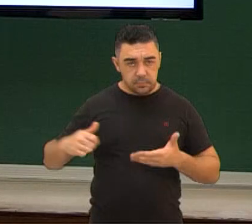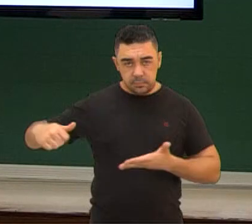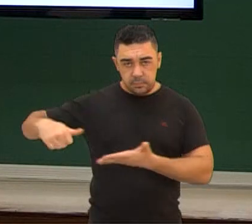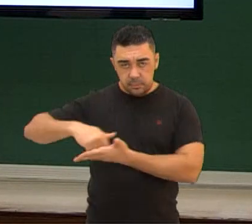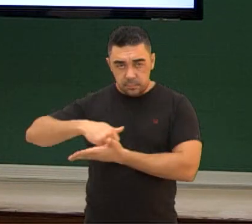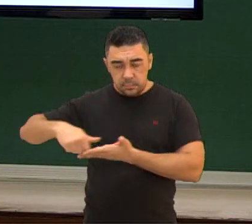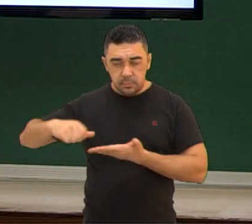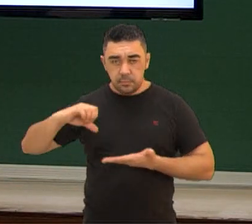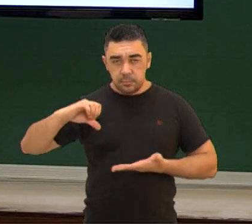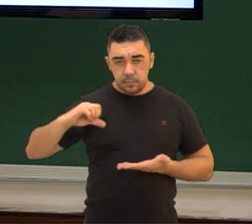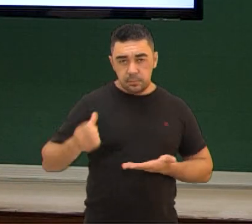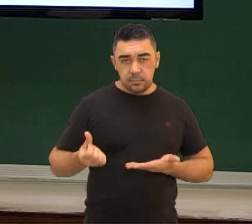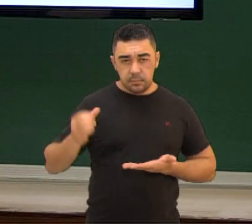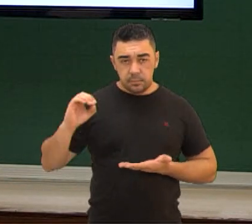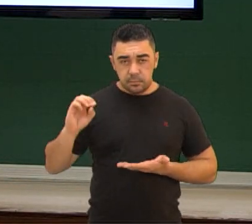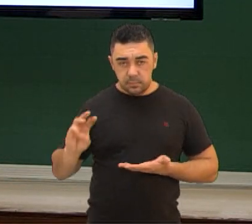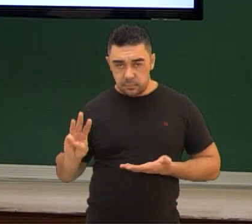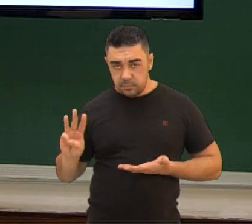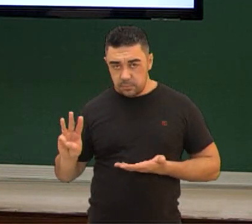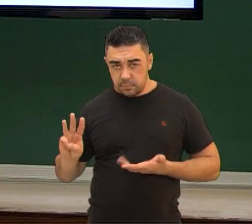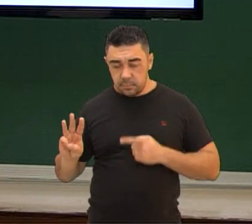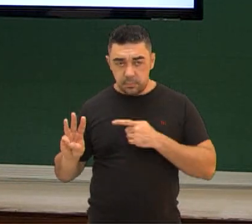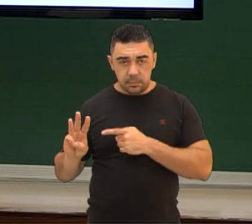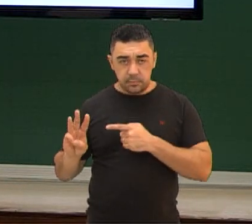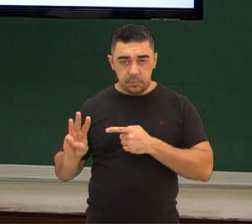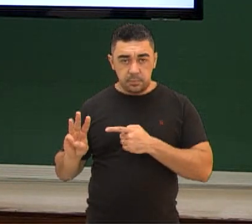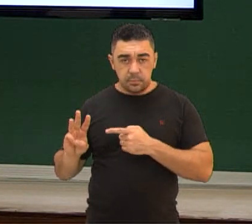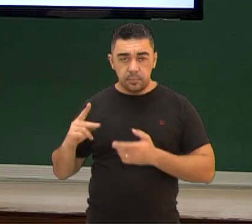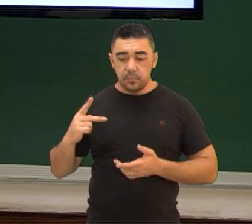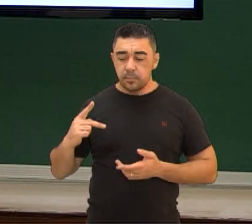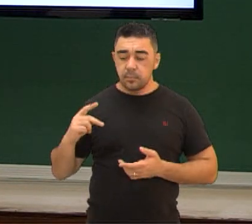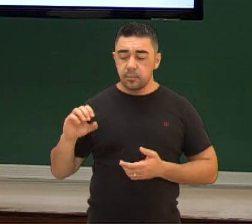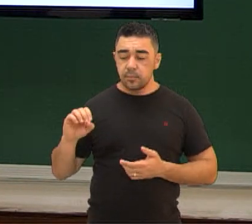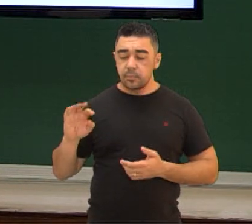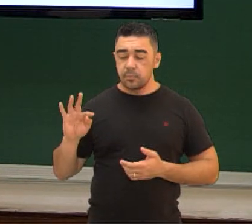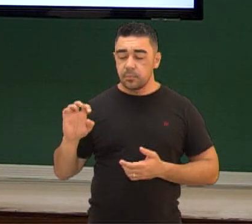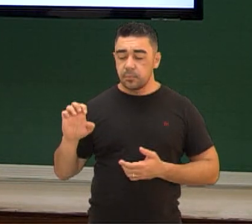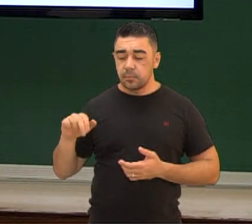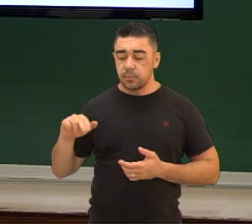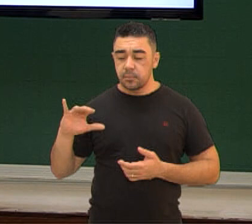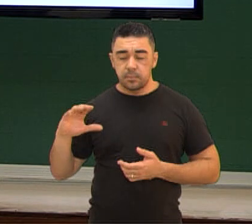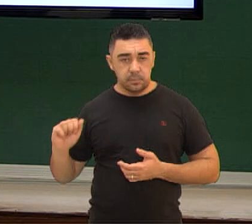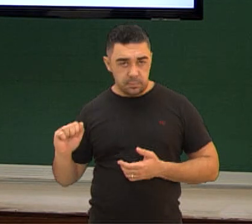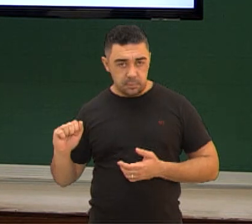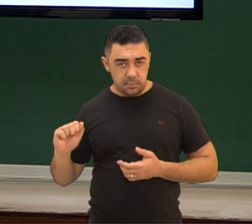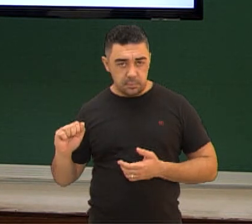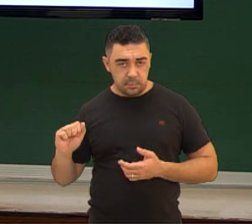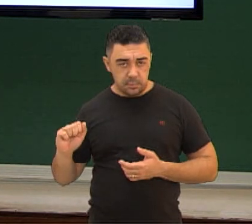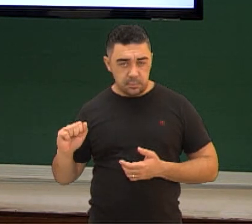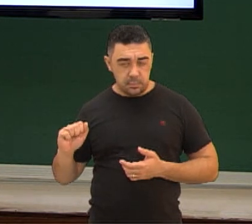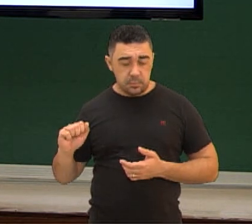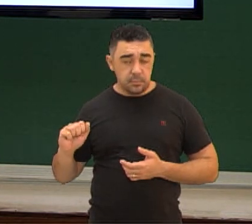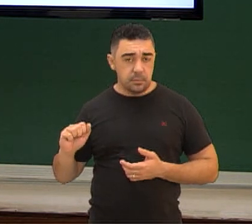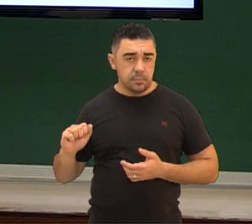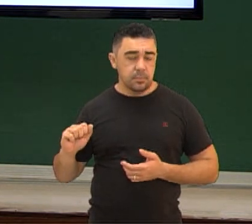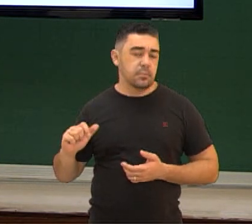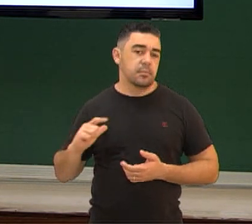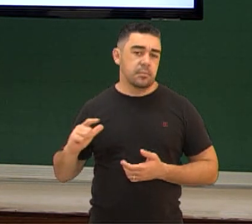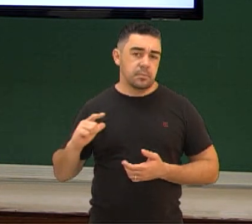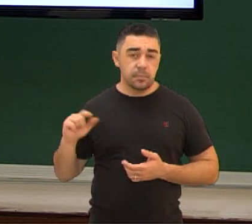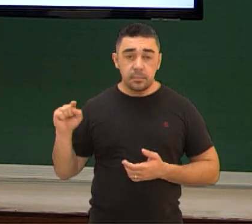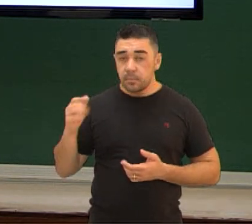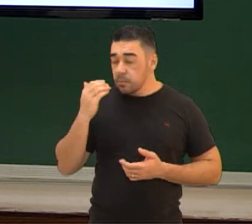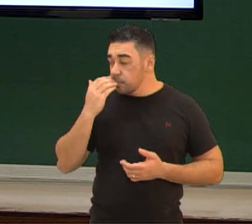que tem 960 watts de potência. Então, essa aqui é a potência elétrica desse receptor de energia. Quer dizer que ele pede para a